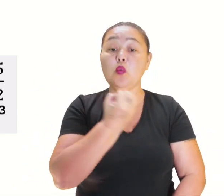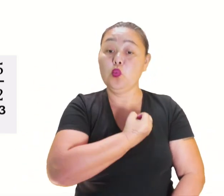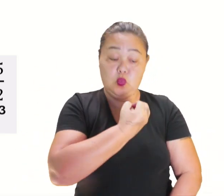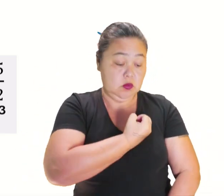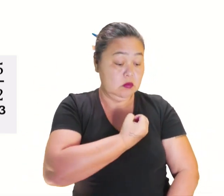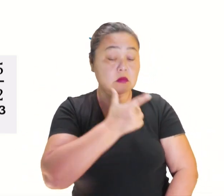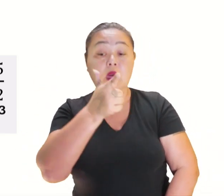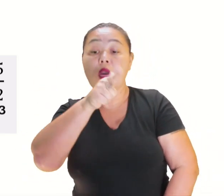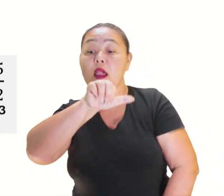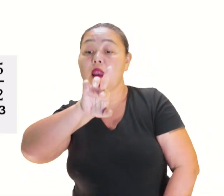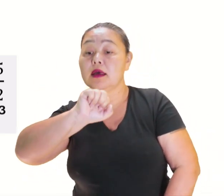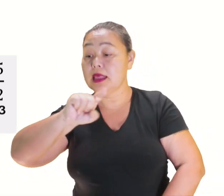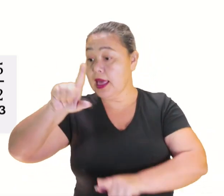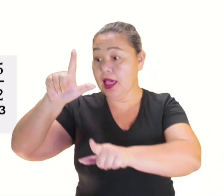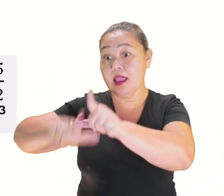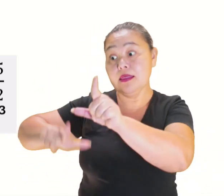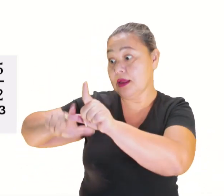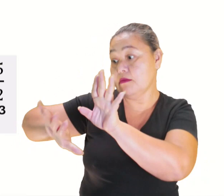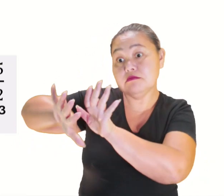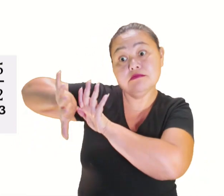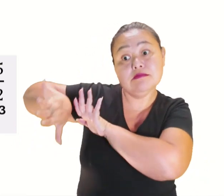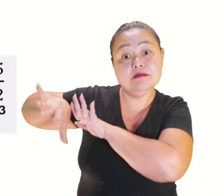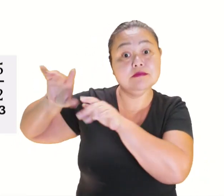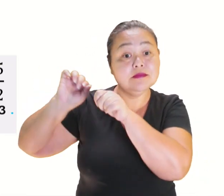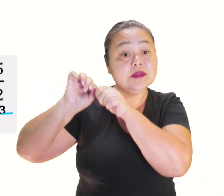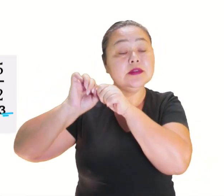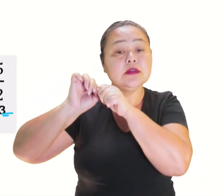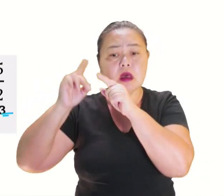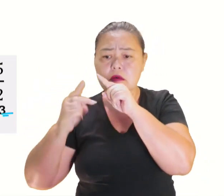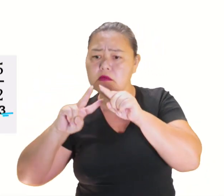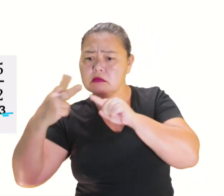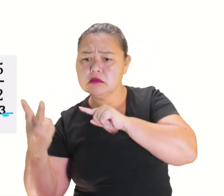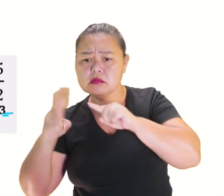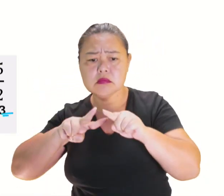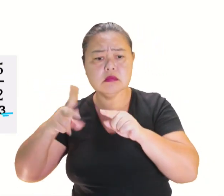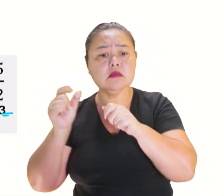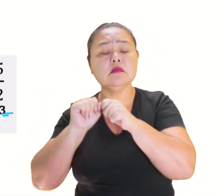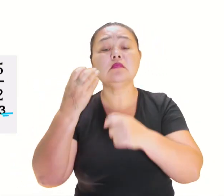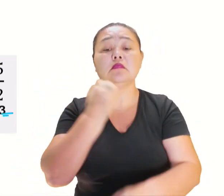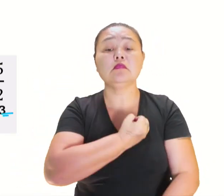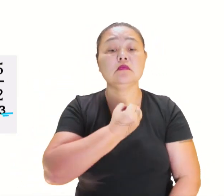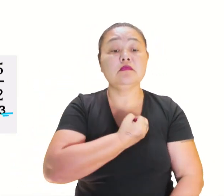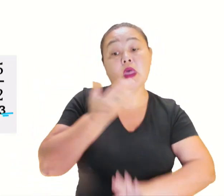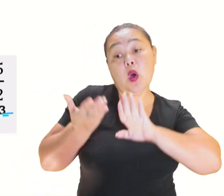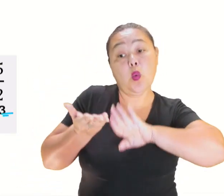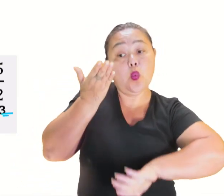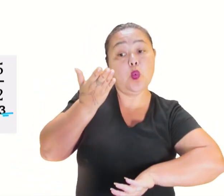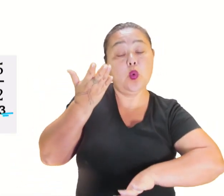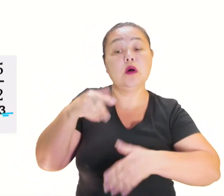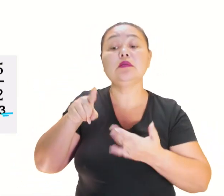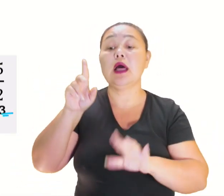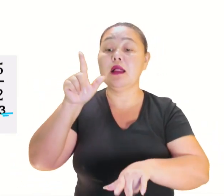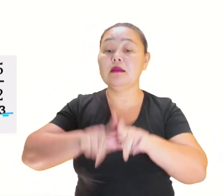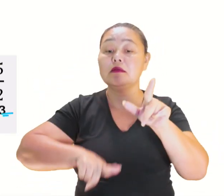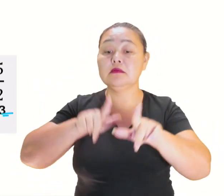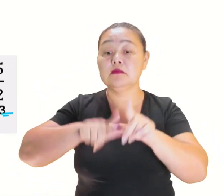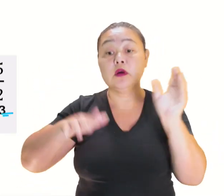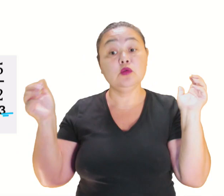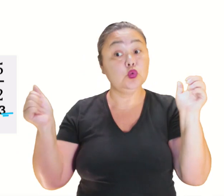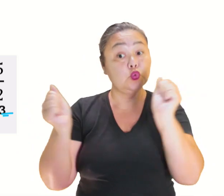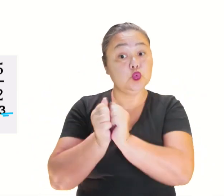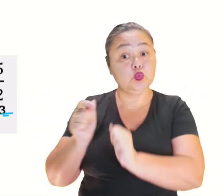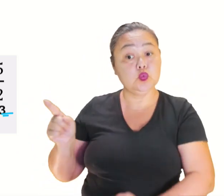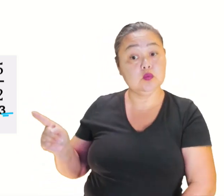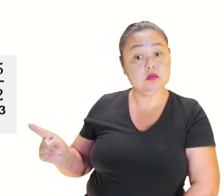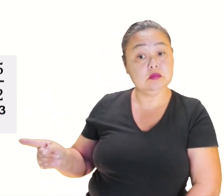a parte literal é a letra. Ah, mas e esse númerozinho aqui foi lá para a parte literal? Esse número é o expoente da letra. Aí vai junto,